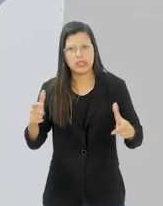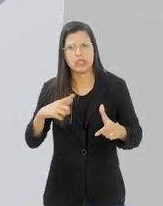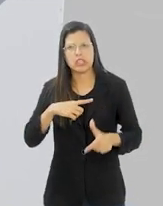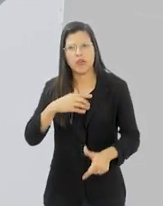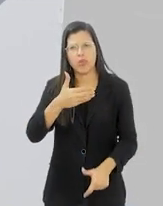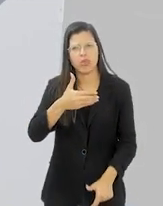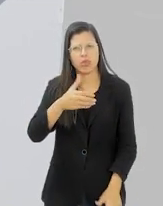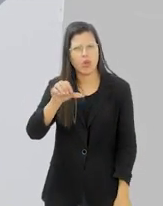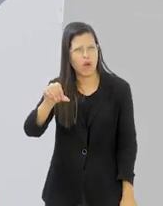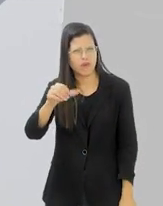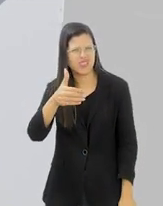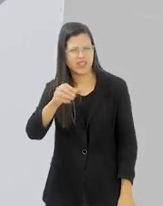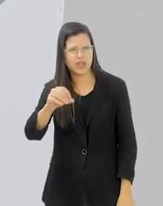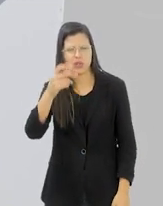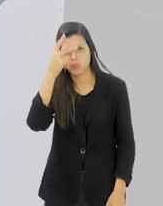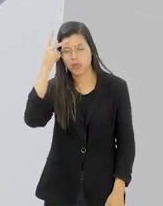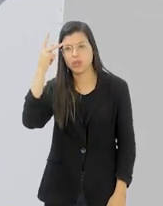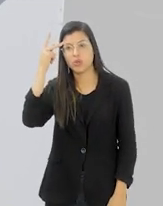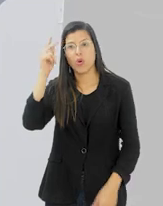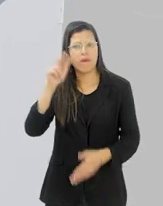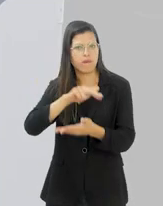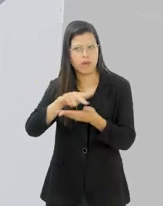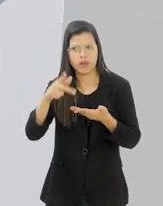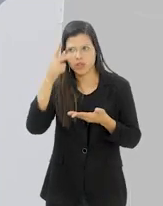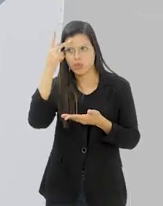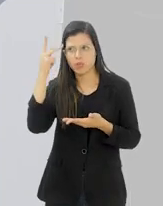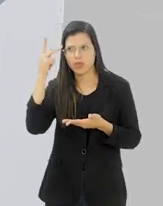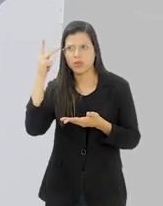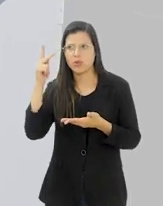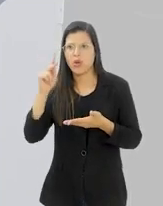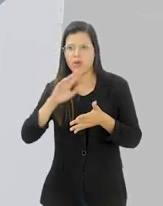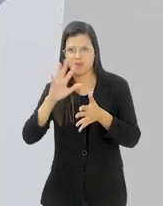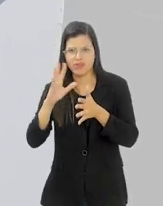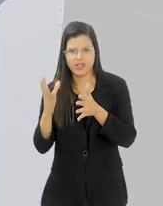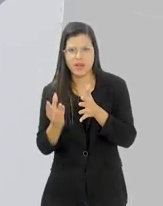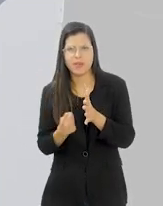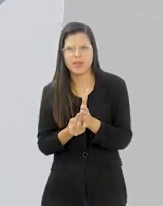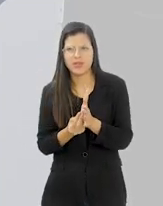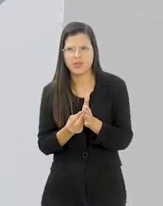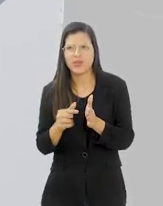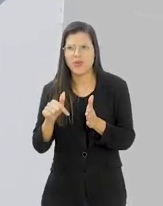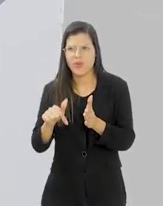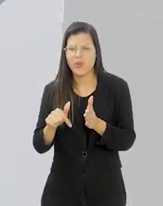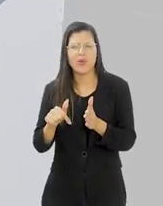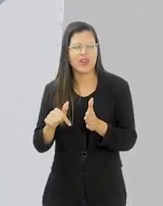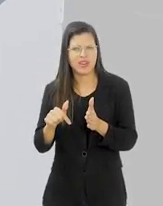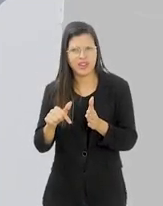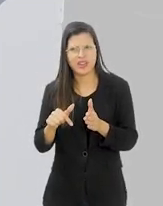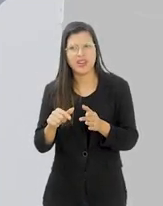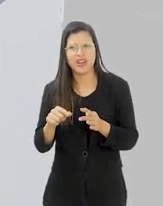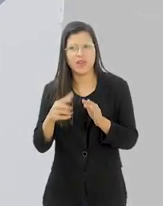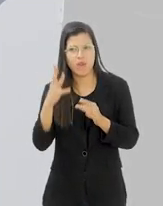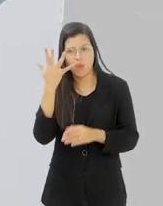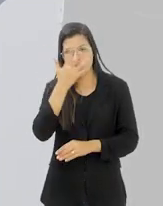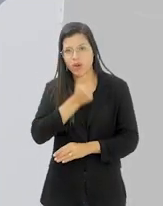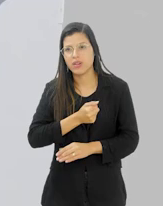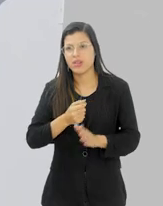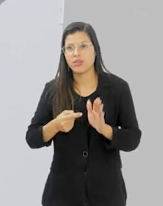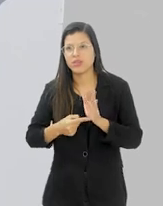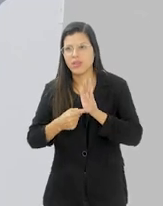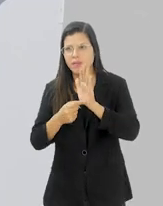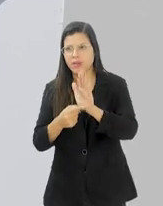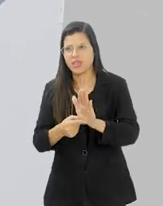uns 9 ou 10 pessoas, né? É verdade. Foram várias pessoas que... Foi na invenção da Amazônia que nós Foi, fizemos, aquele desfile lindo que vocês fizeram. Foi